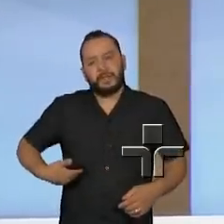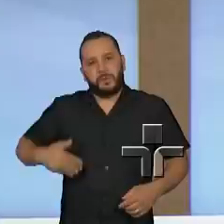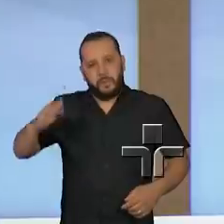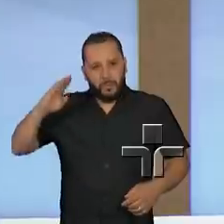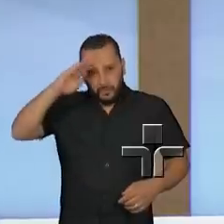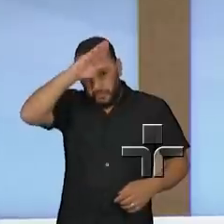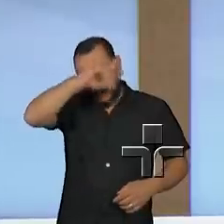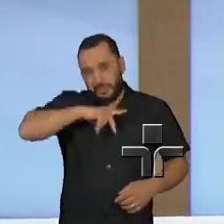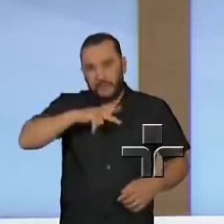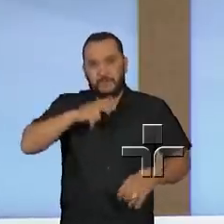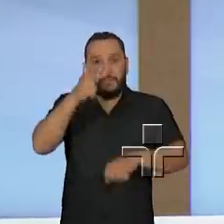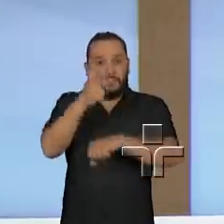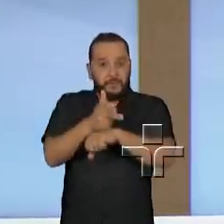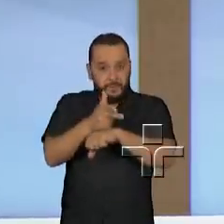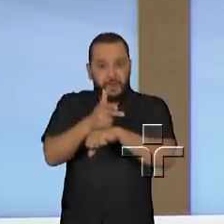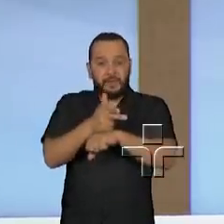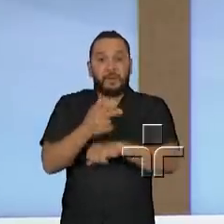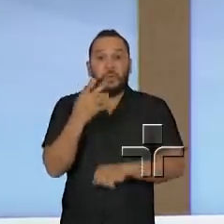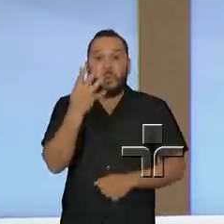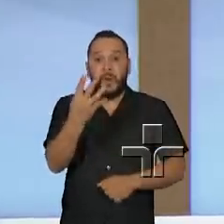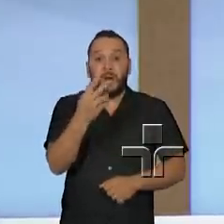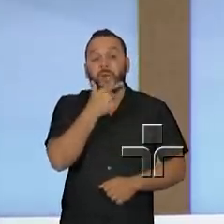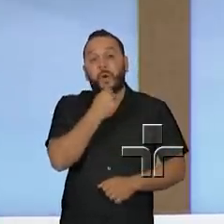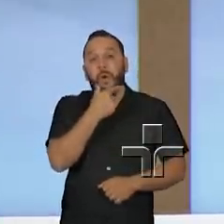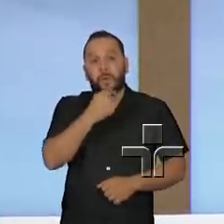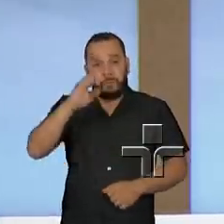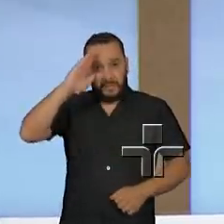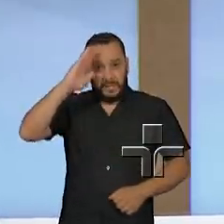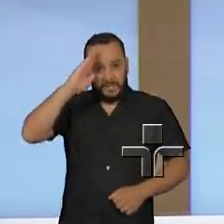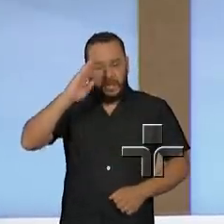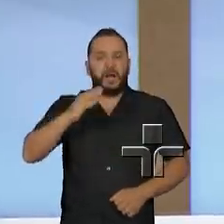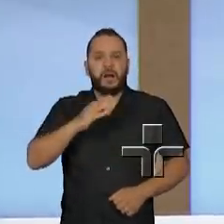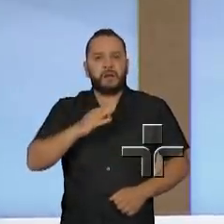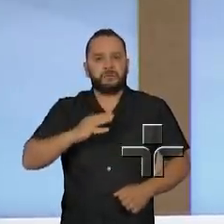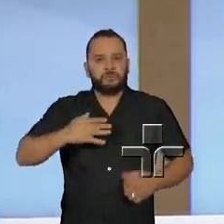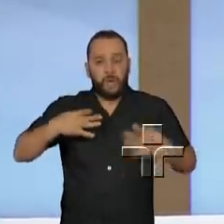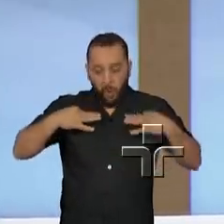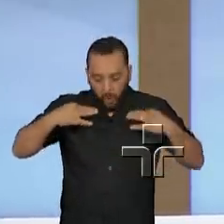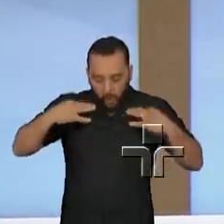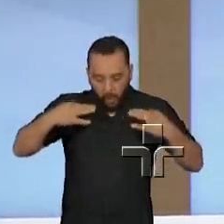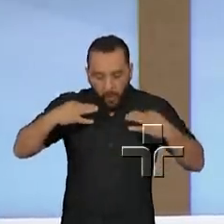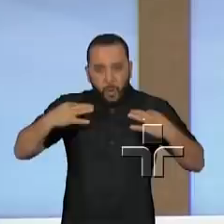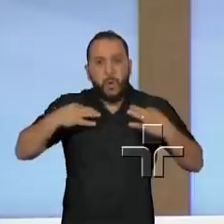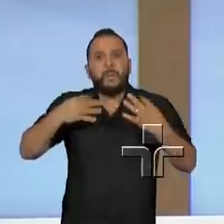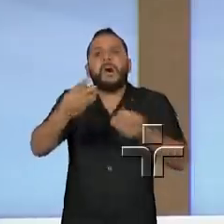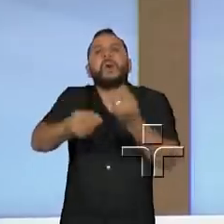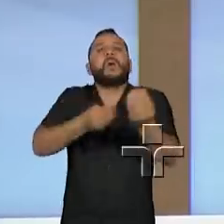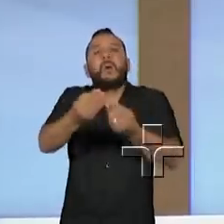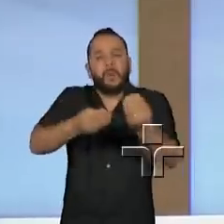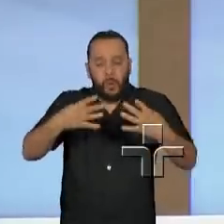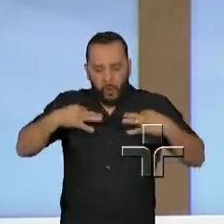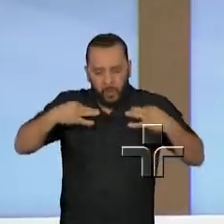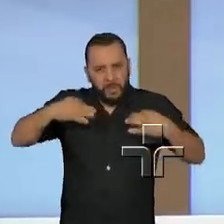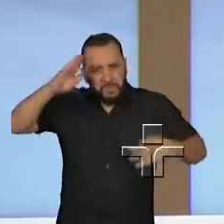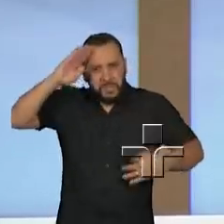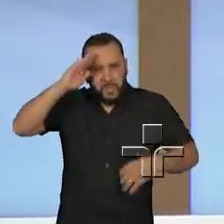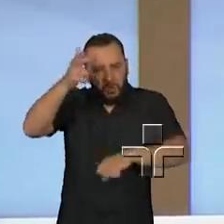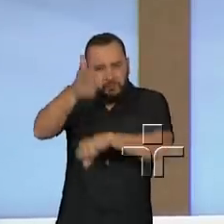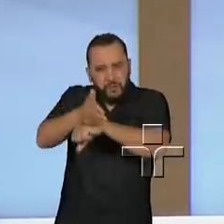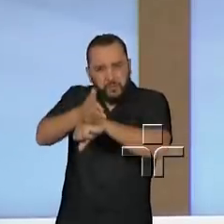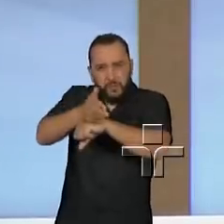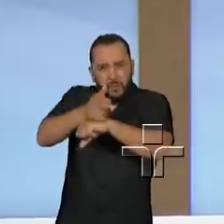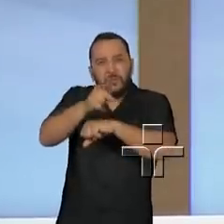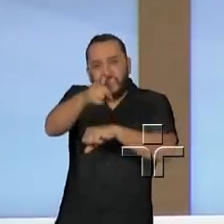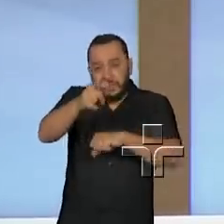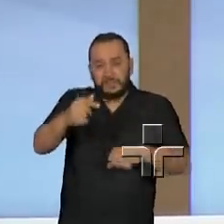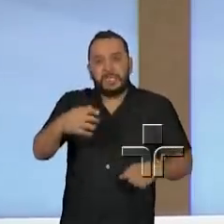toda filmada por 4 militares fardados. Eu queria que você contasse para o público como foi esse episódio e como você reagiu